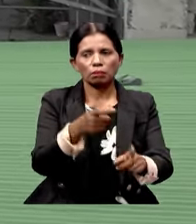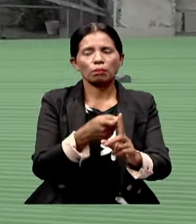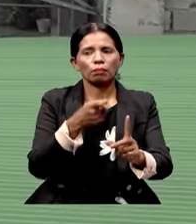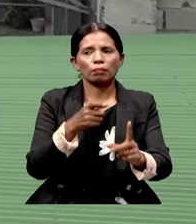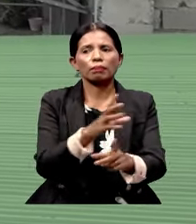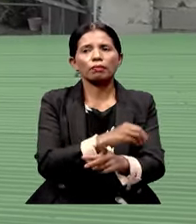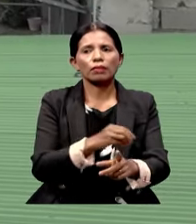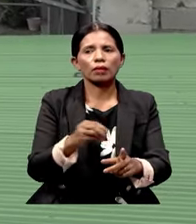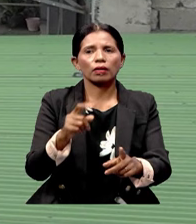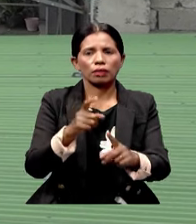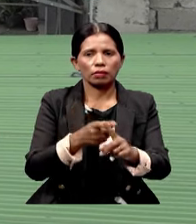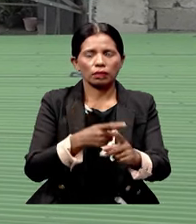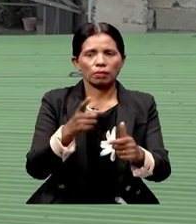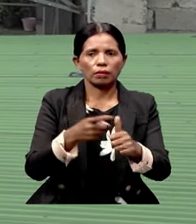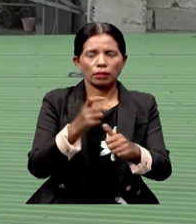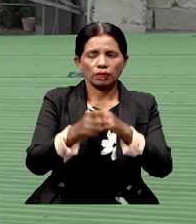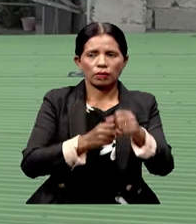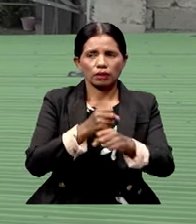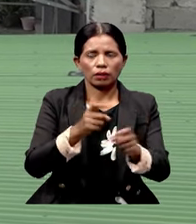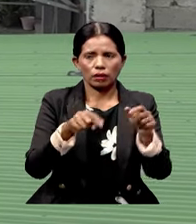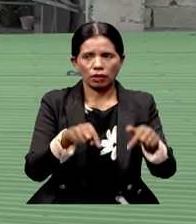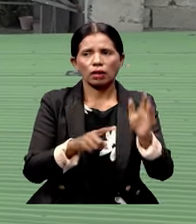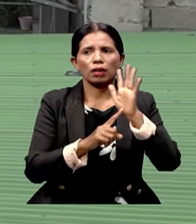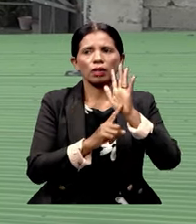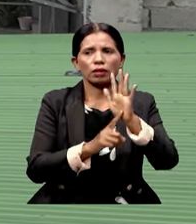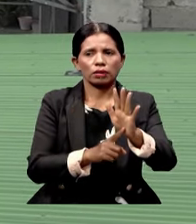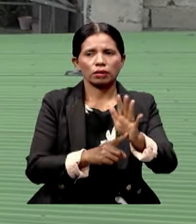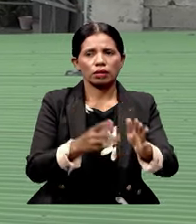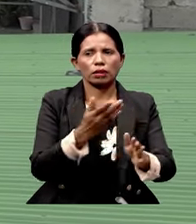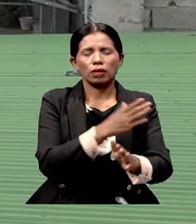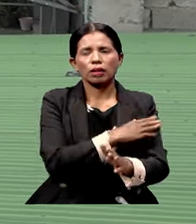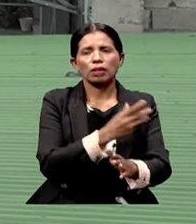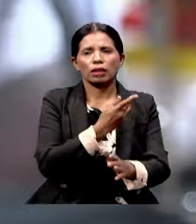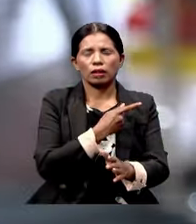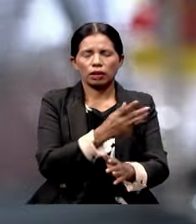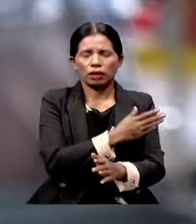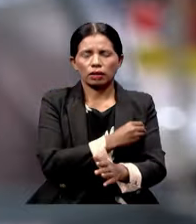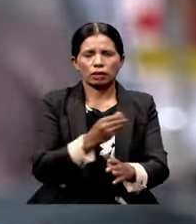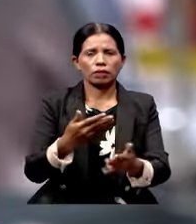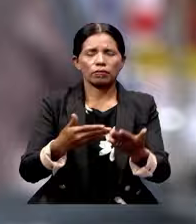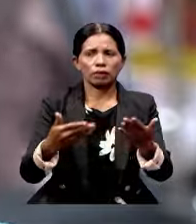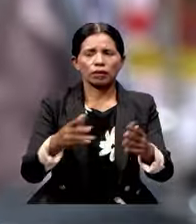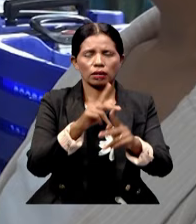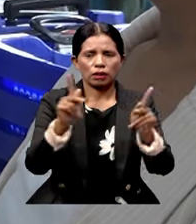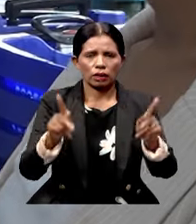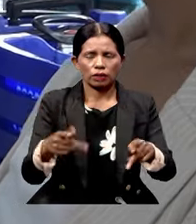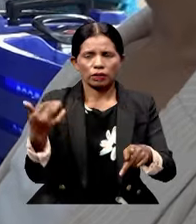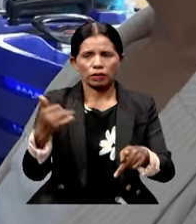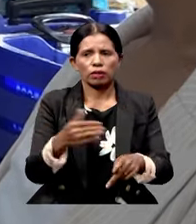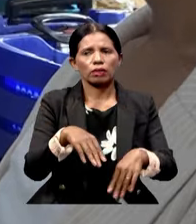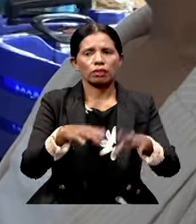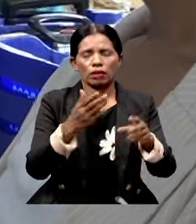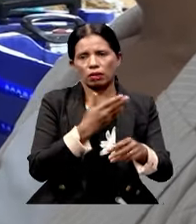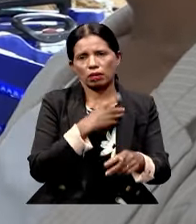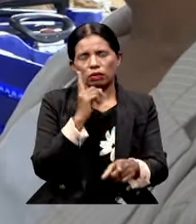consumidor e a trimestre da Huluk, tinang, né, hatudu katak, folin sasan e a loza sira e a dili, variação ou margem, nebe bot tebes.